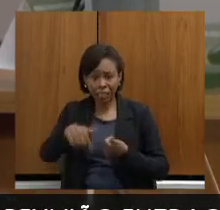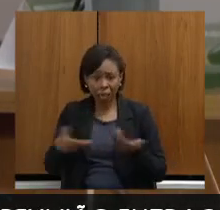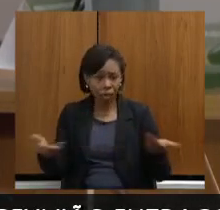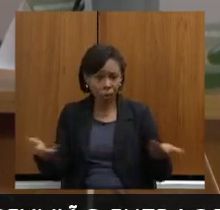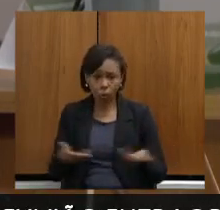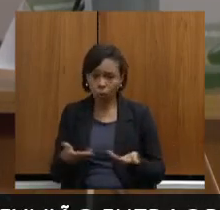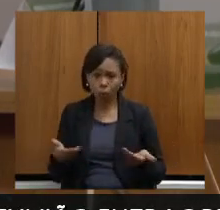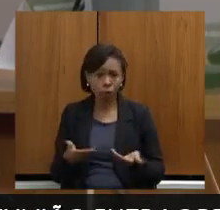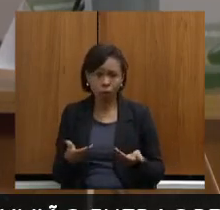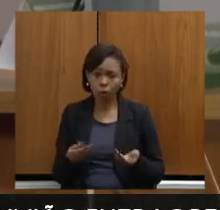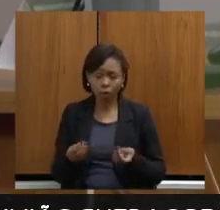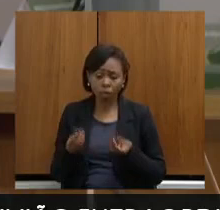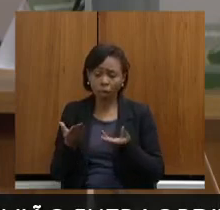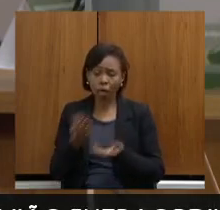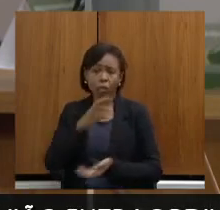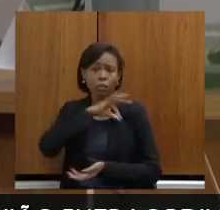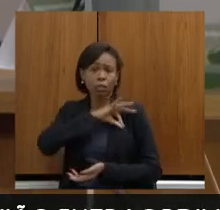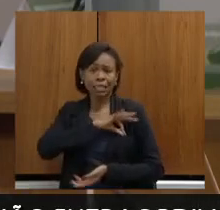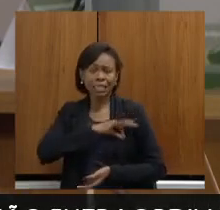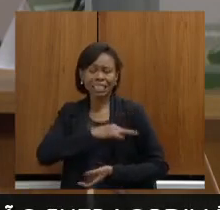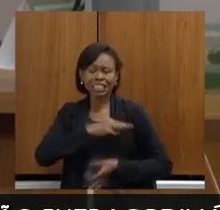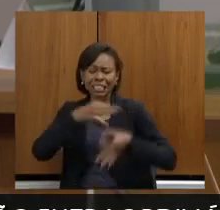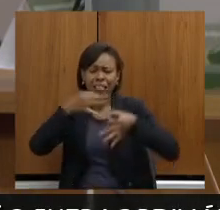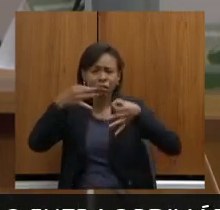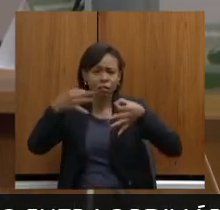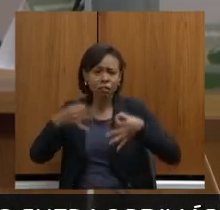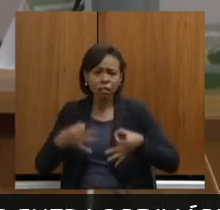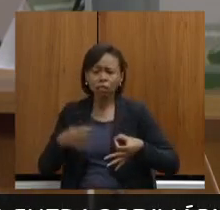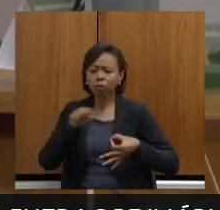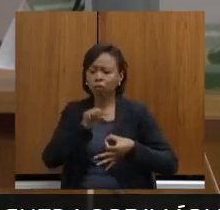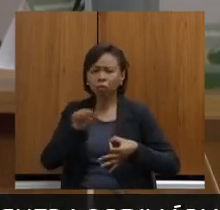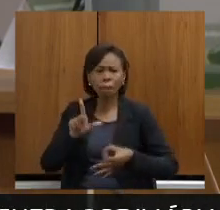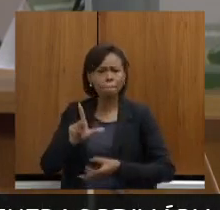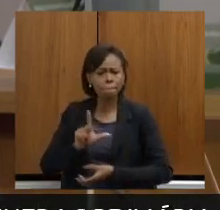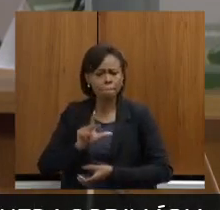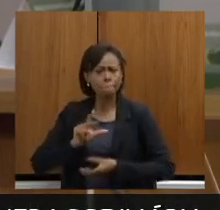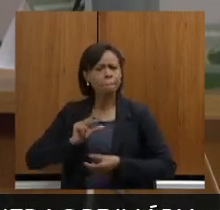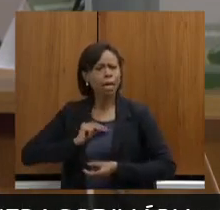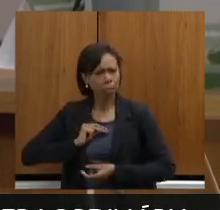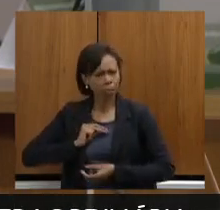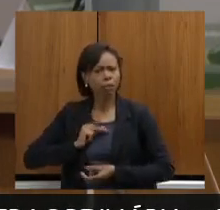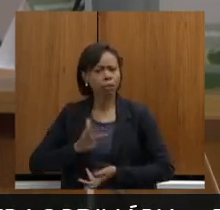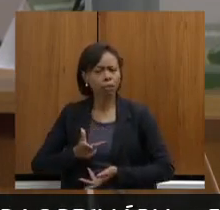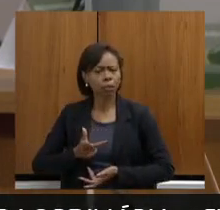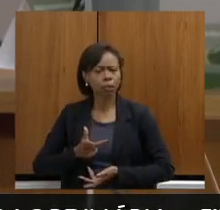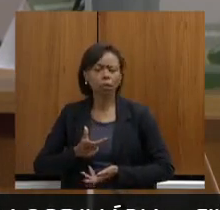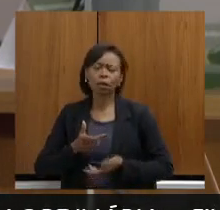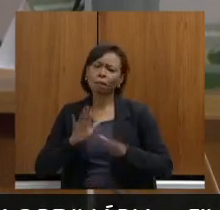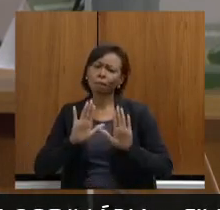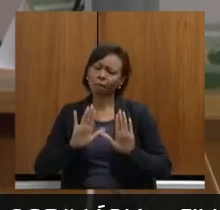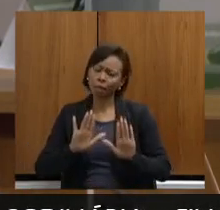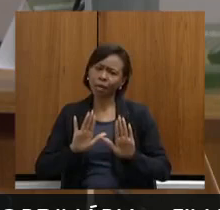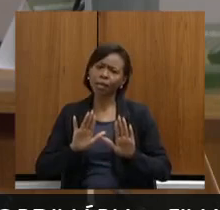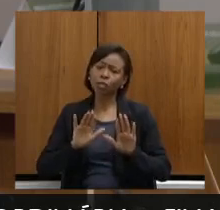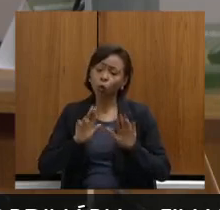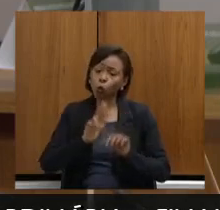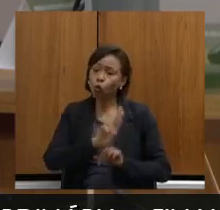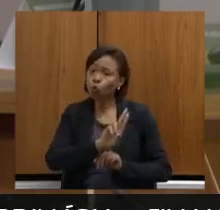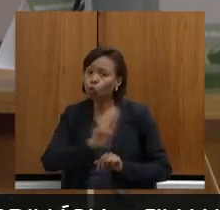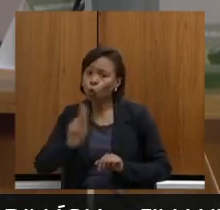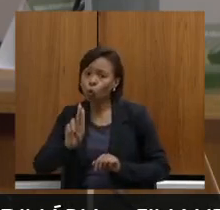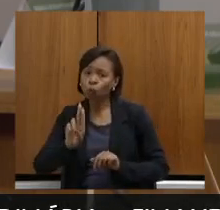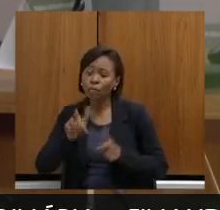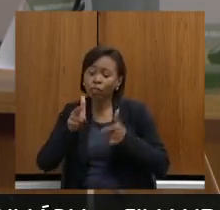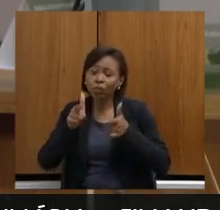dignidade salarial que esses profissionais merecem Ou pelo menos que nós é que paremos a sua nomenclatura